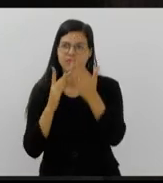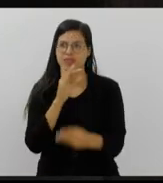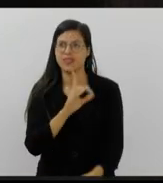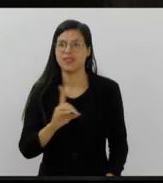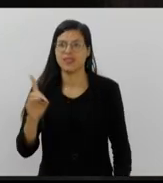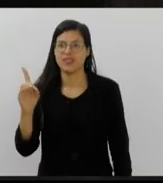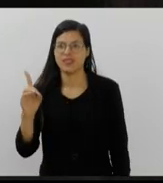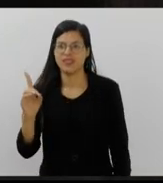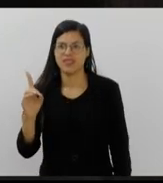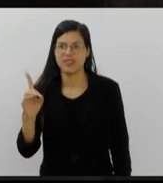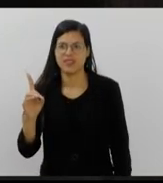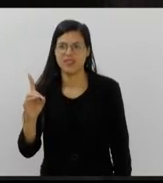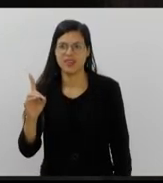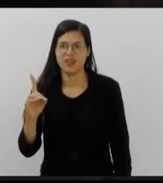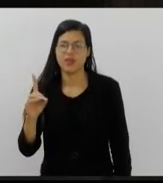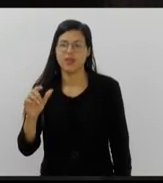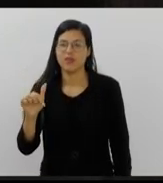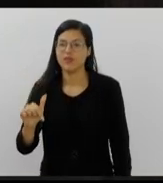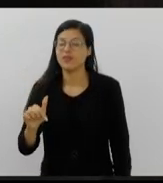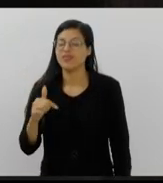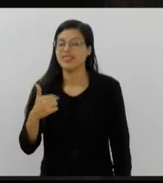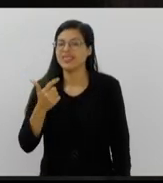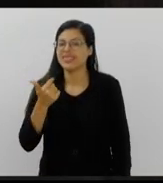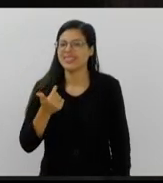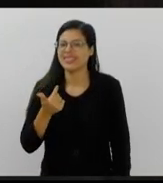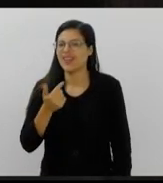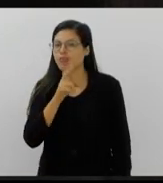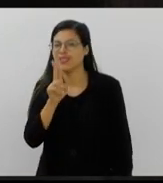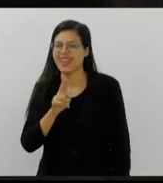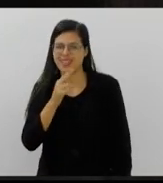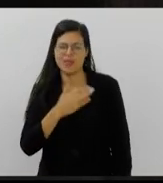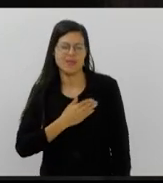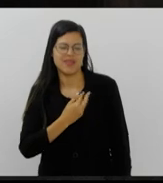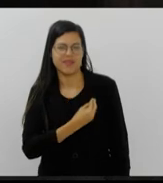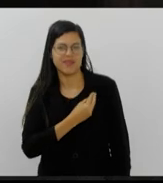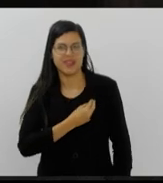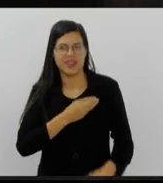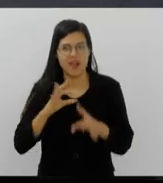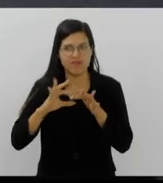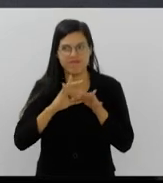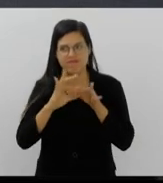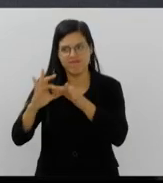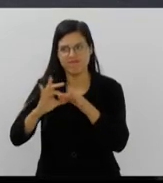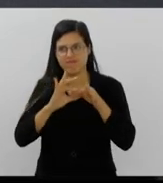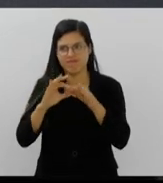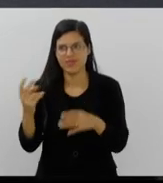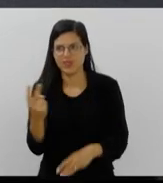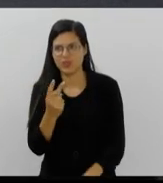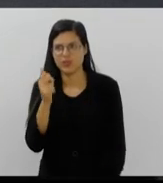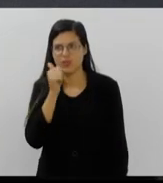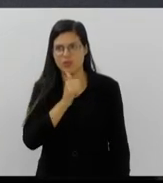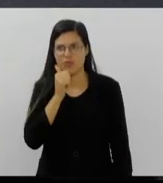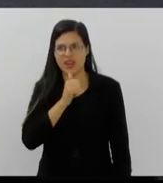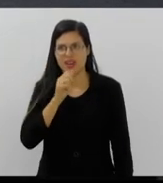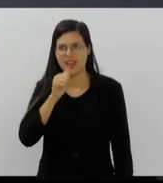ter me usado como instrumento de união dessas duas maravilhosas e empoderadas mulheres, Ana Tereza Basílio e Silvia Drummond.